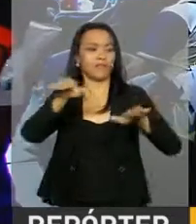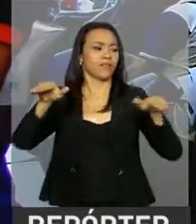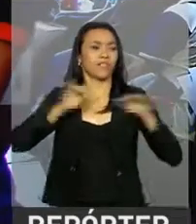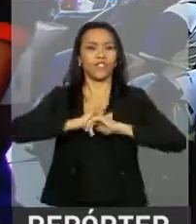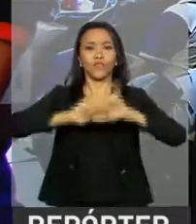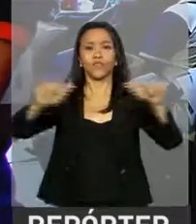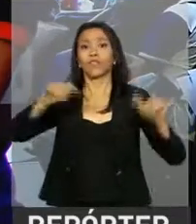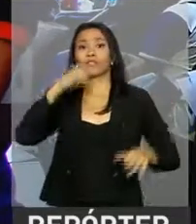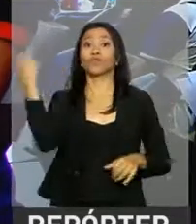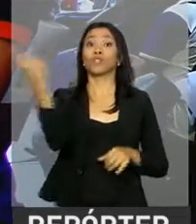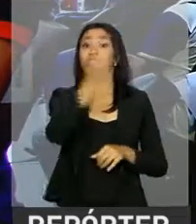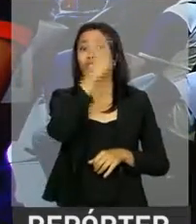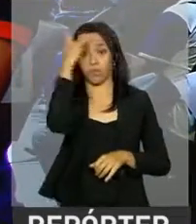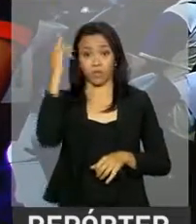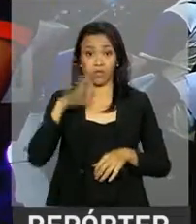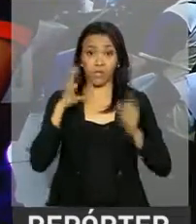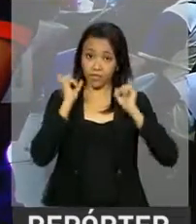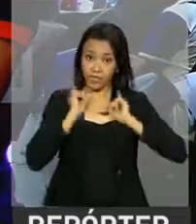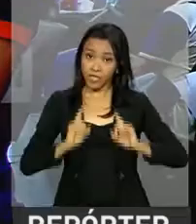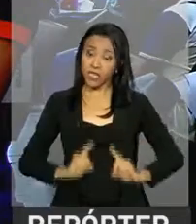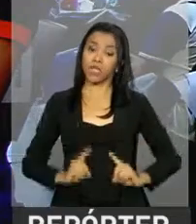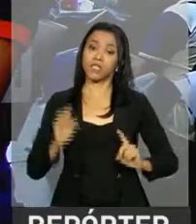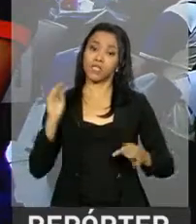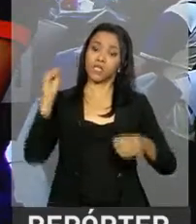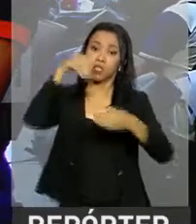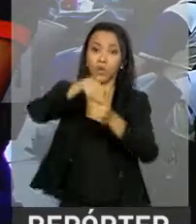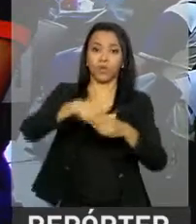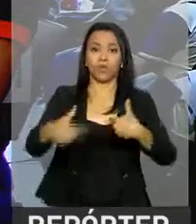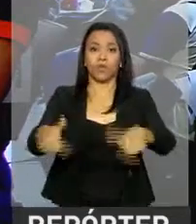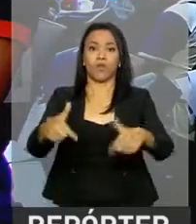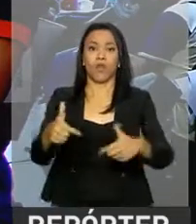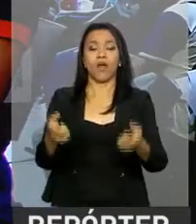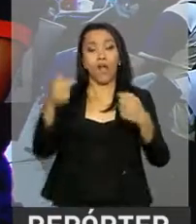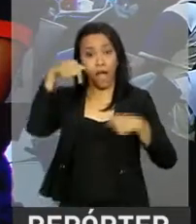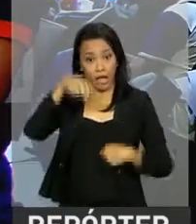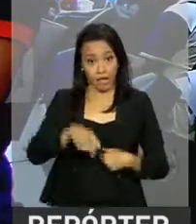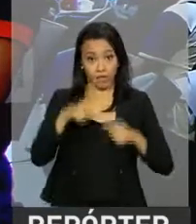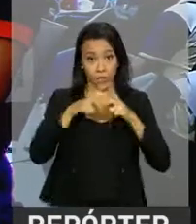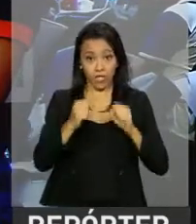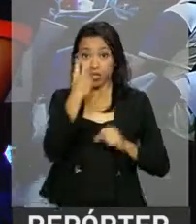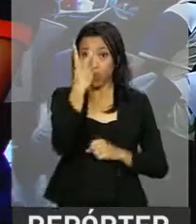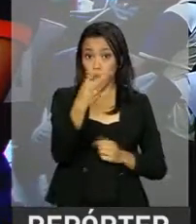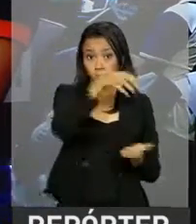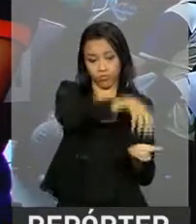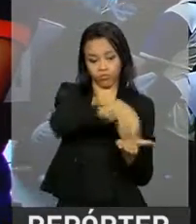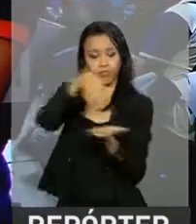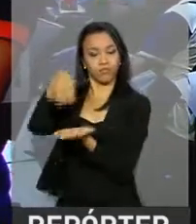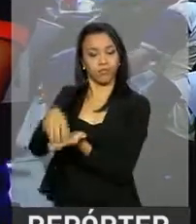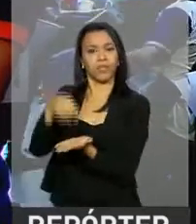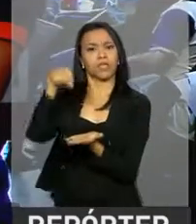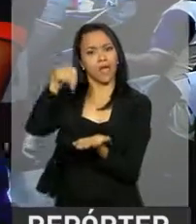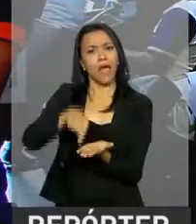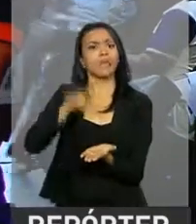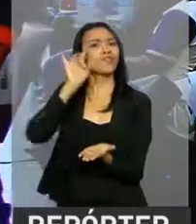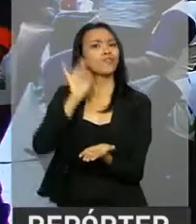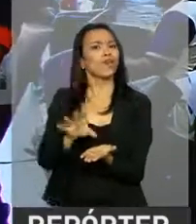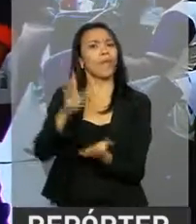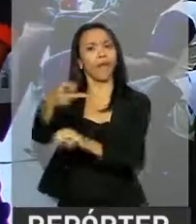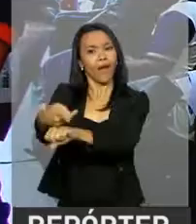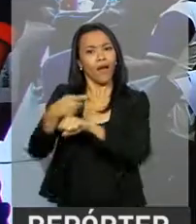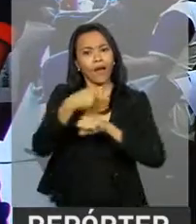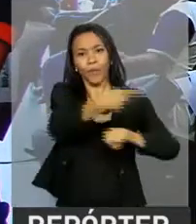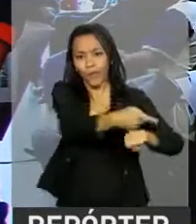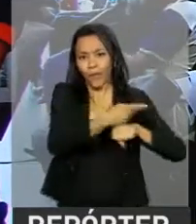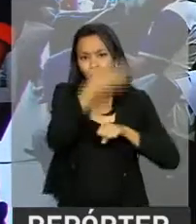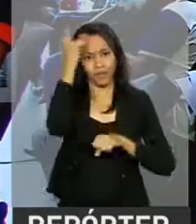da pessoa com deficiência no mercado de trabalho. Aqui no Distrito Federal, 2 agências do trabalhador estão funcionando exclusivamente para atender